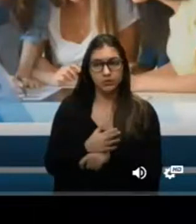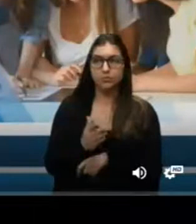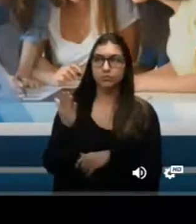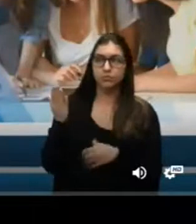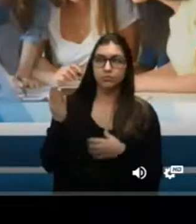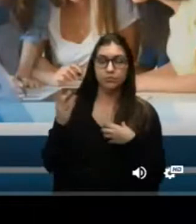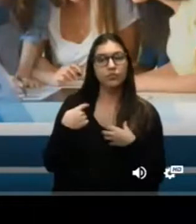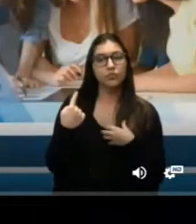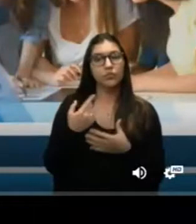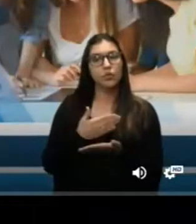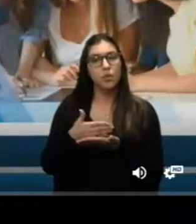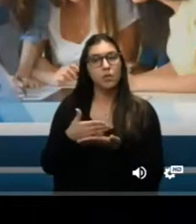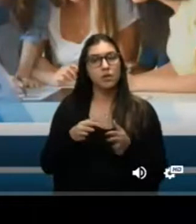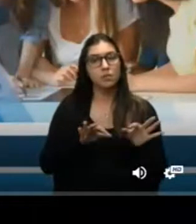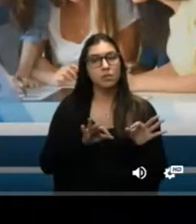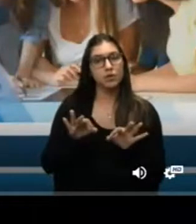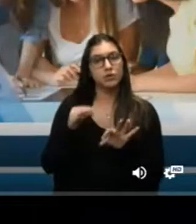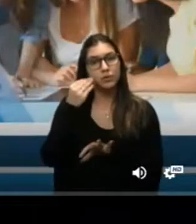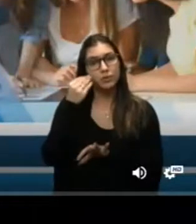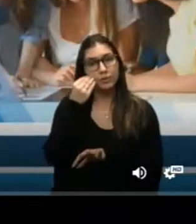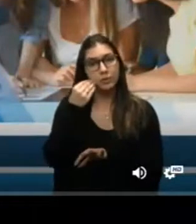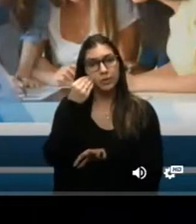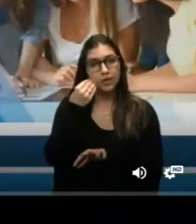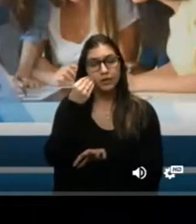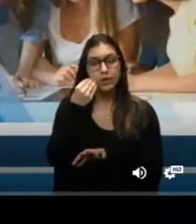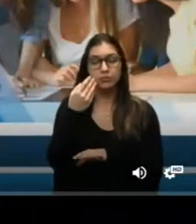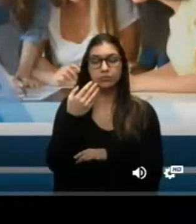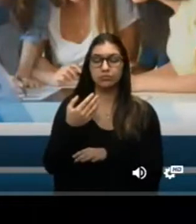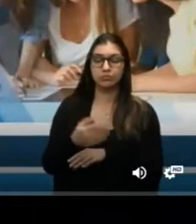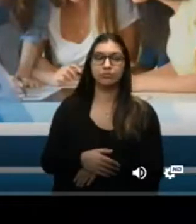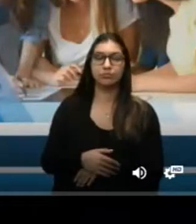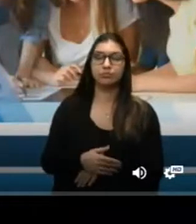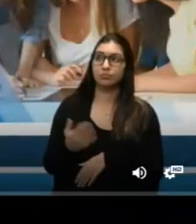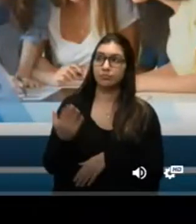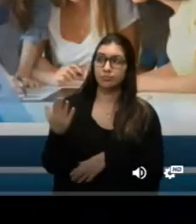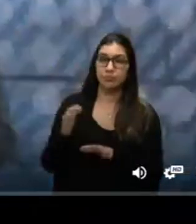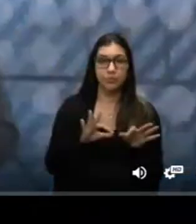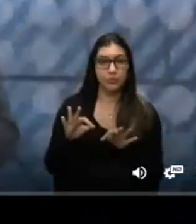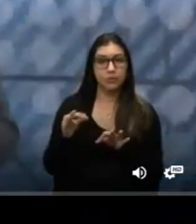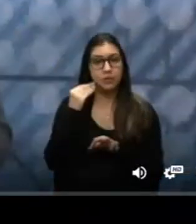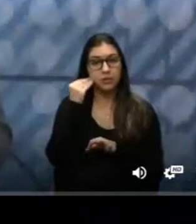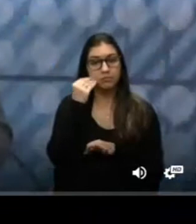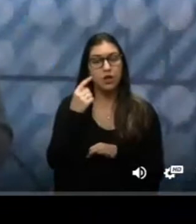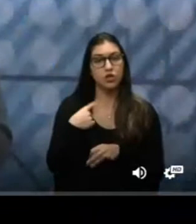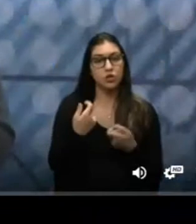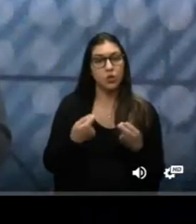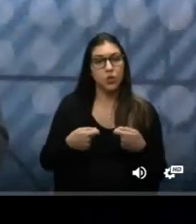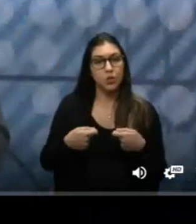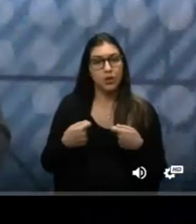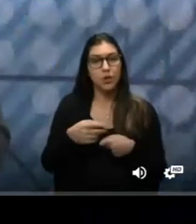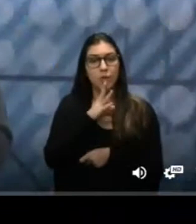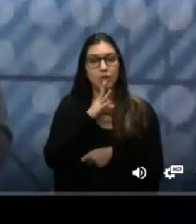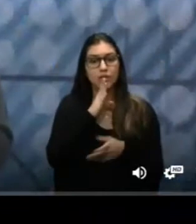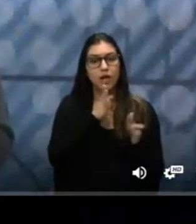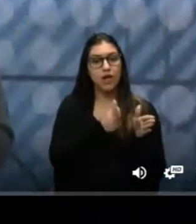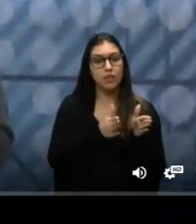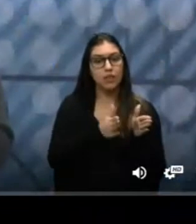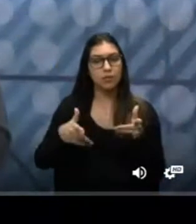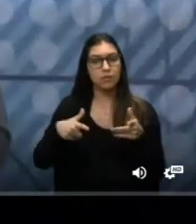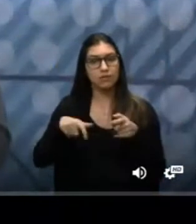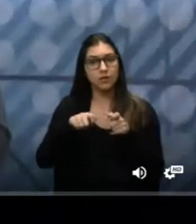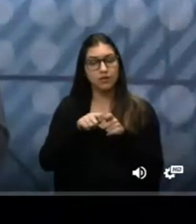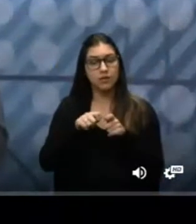vamos iniciar os procedimentos experimentais. Nos procedimentos experimentais, além de conhecer as etapas que devem ser realizadas,